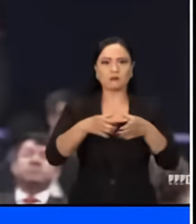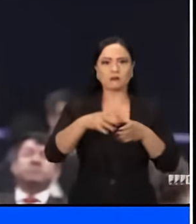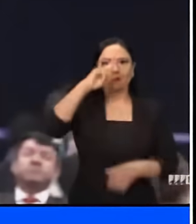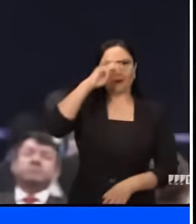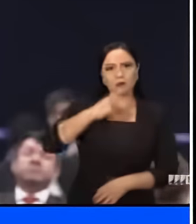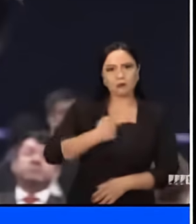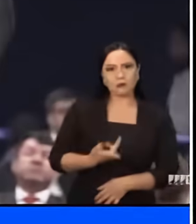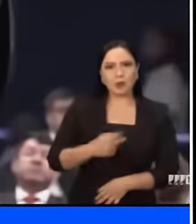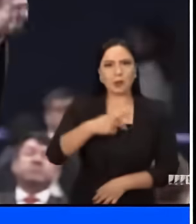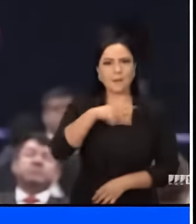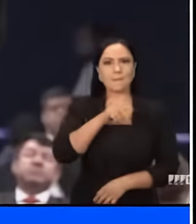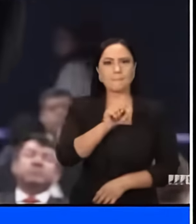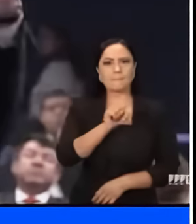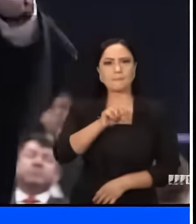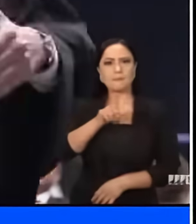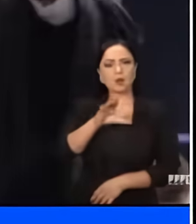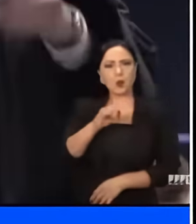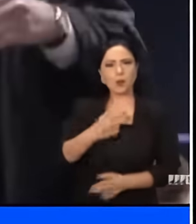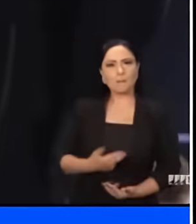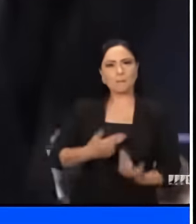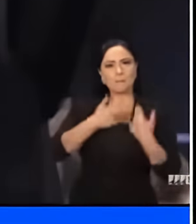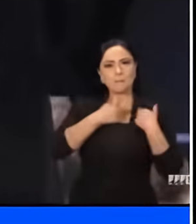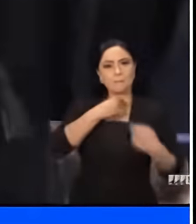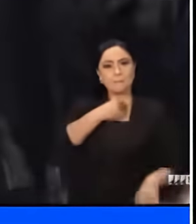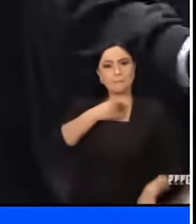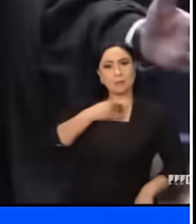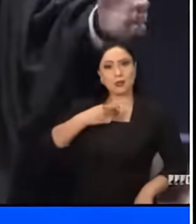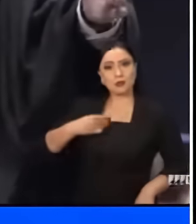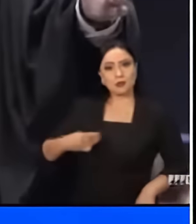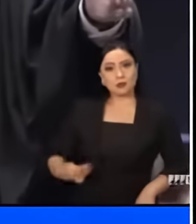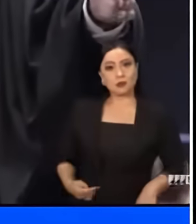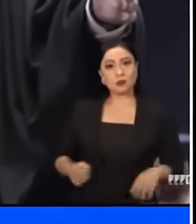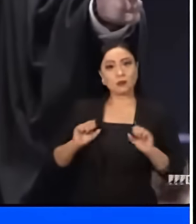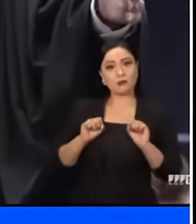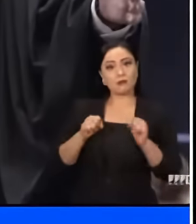general Paulo Sérgio tinha a responsabilidade de ser o ministro da Defesa.